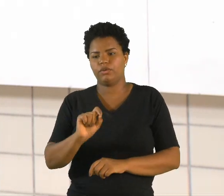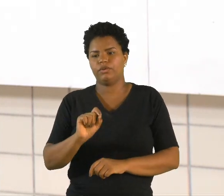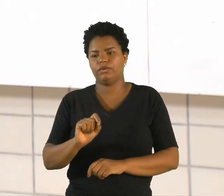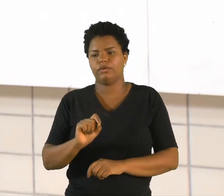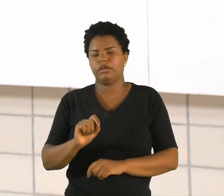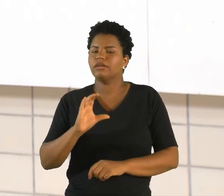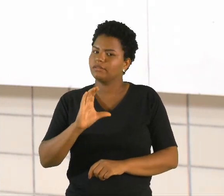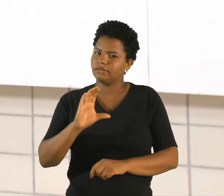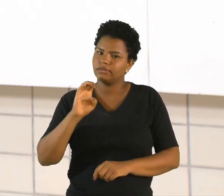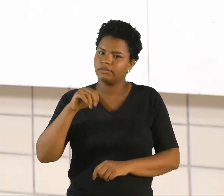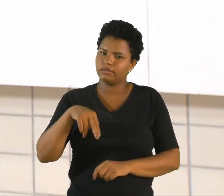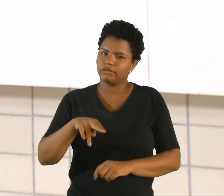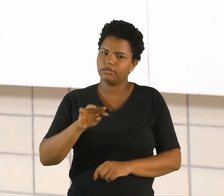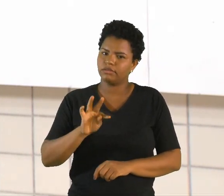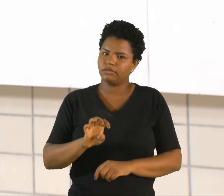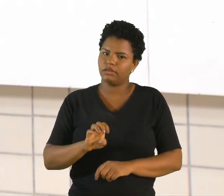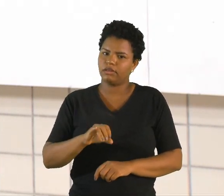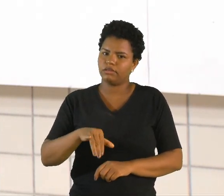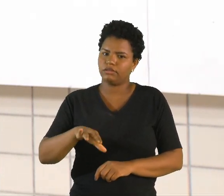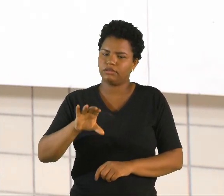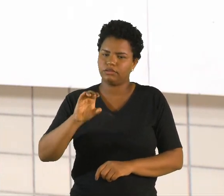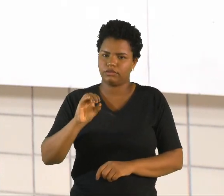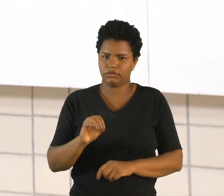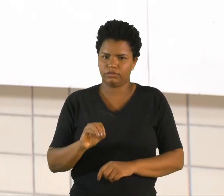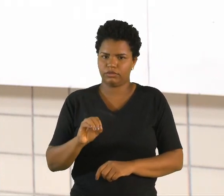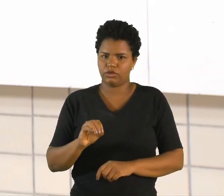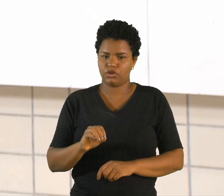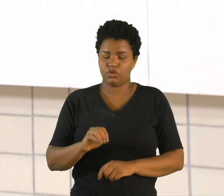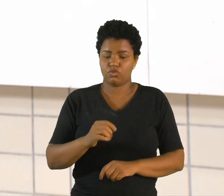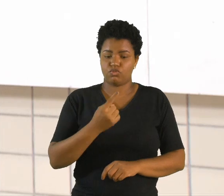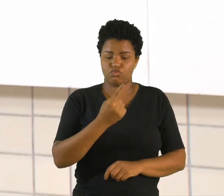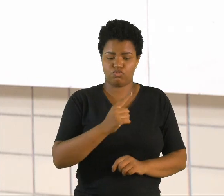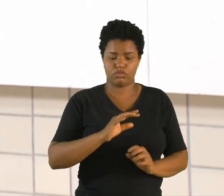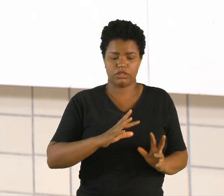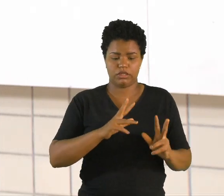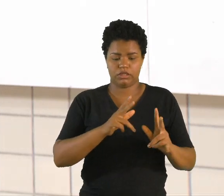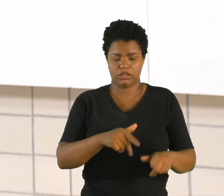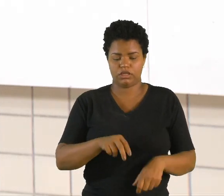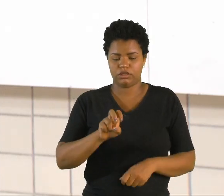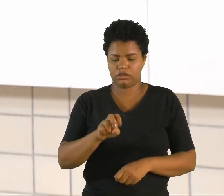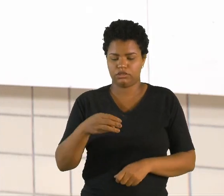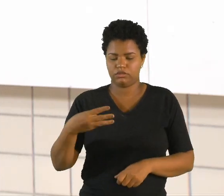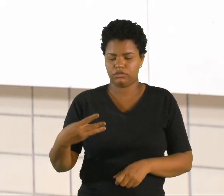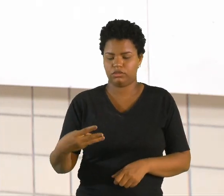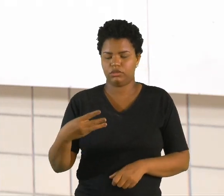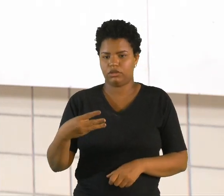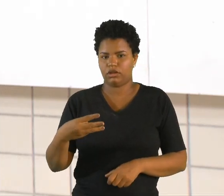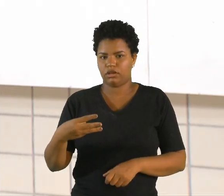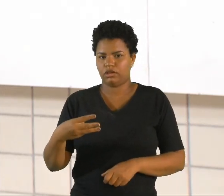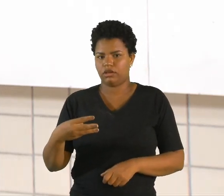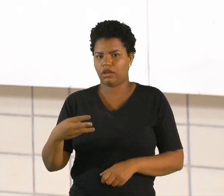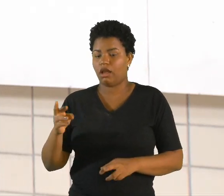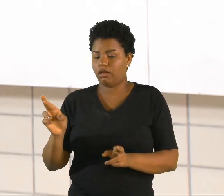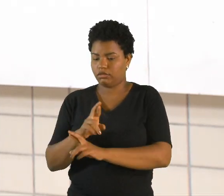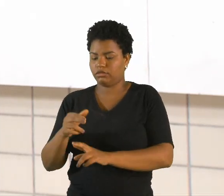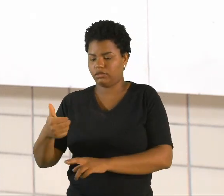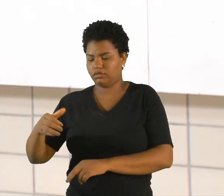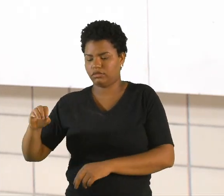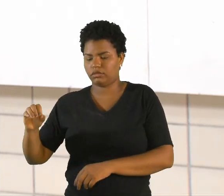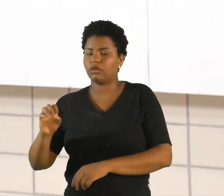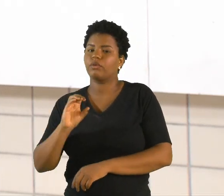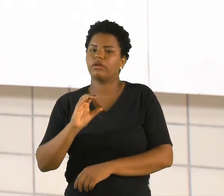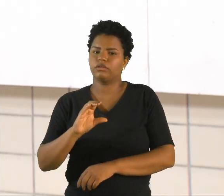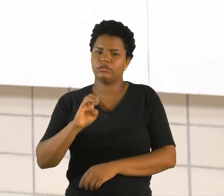Centésimos. 1 inteiro e 53 relacionando ao 100, centésimos.